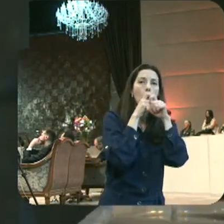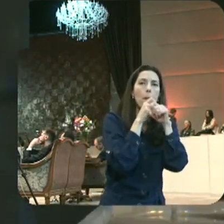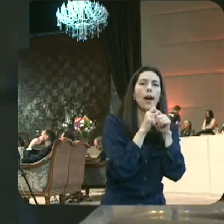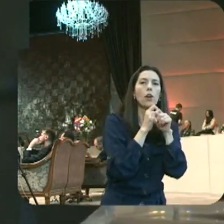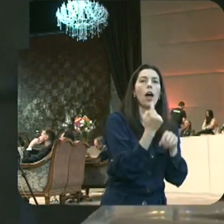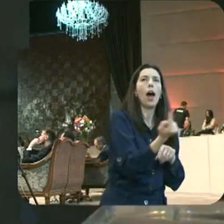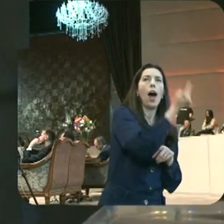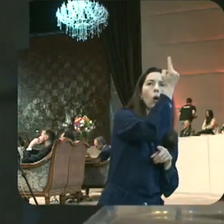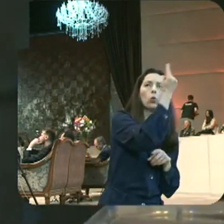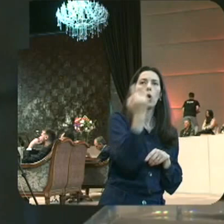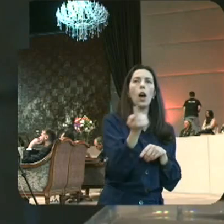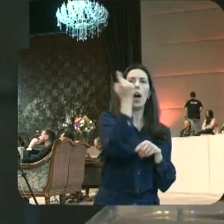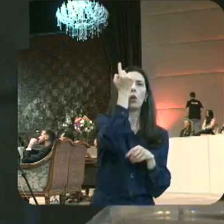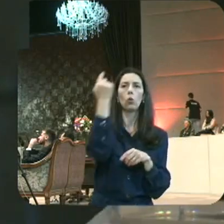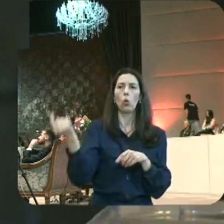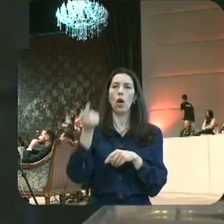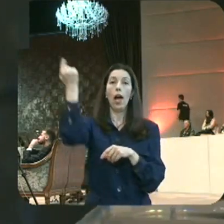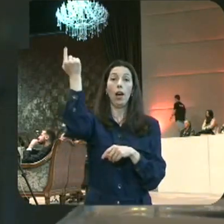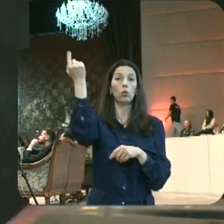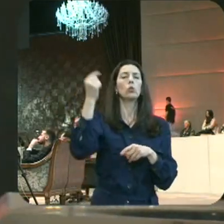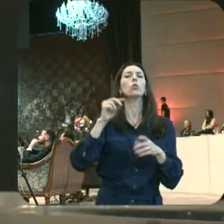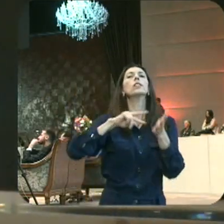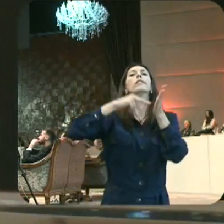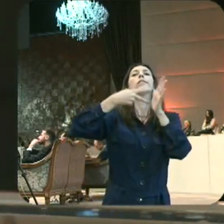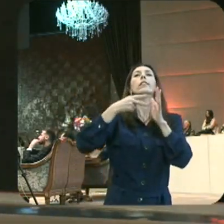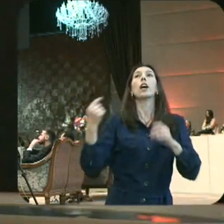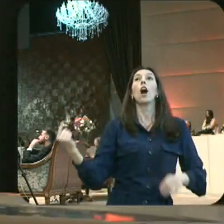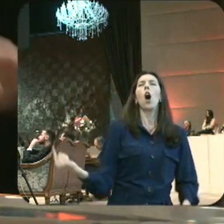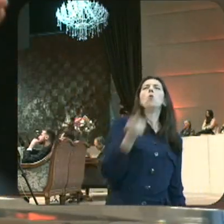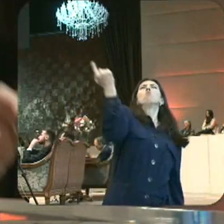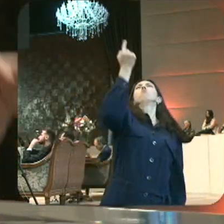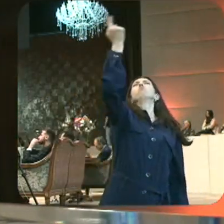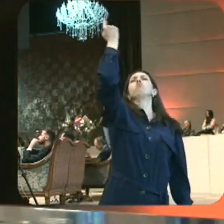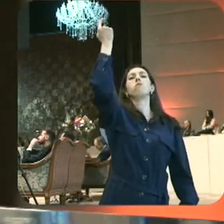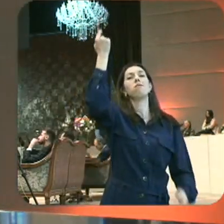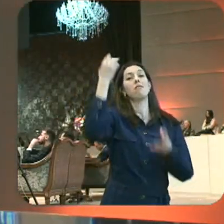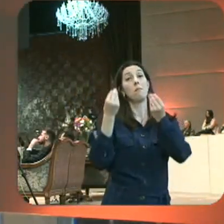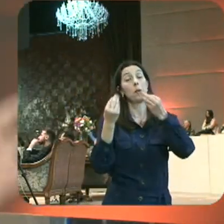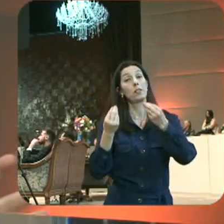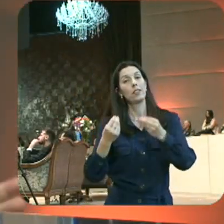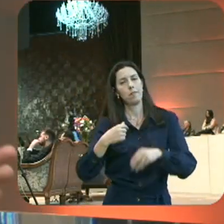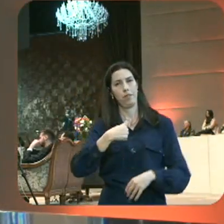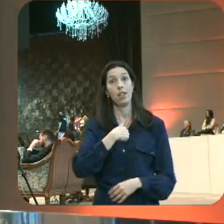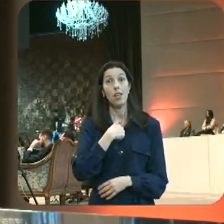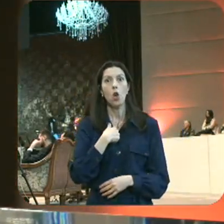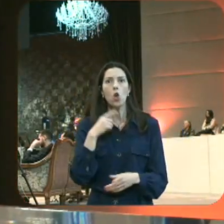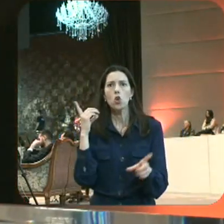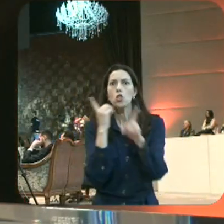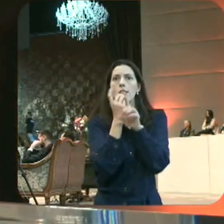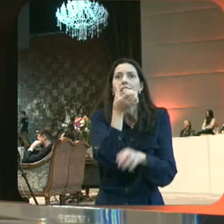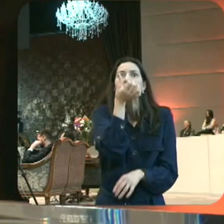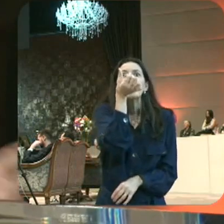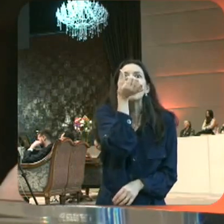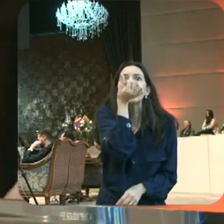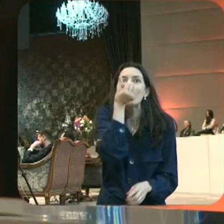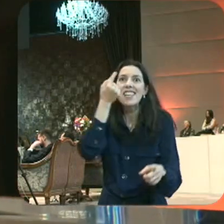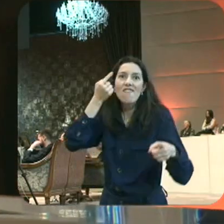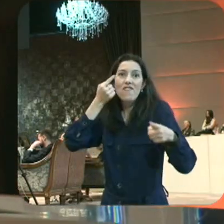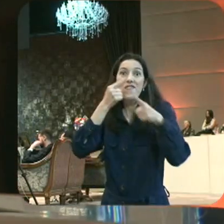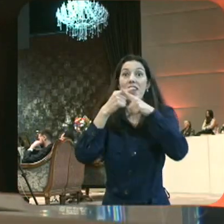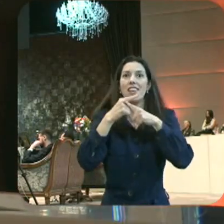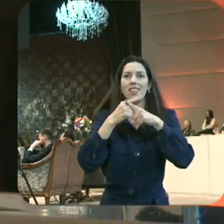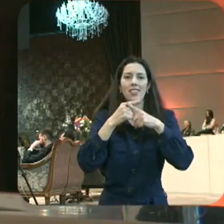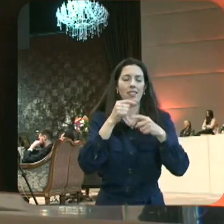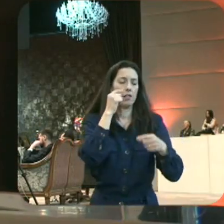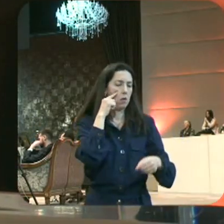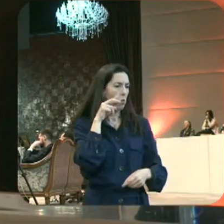é altíssimo, tá? E aqui eu encontrei 6 vezes uma palavrinha, e então chamou